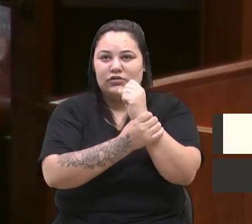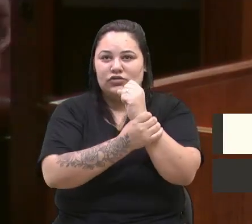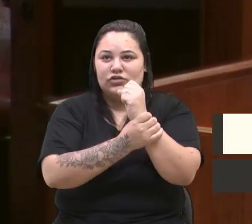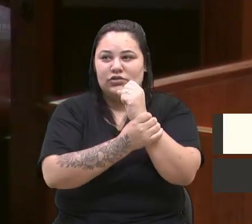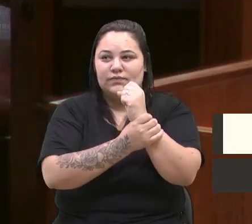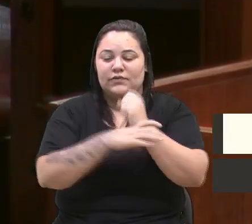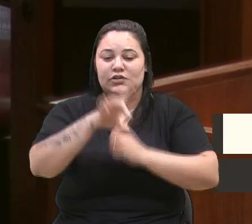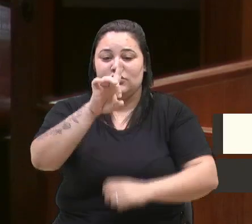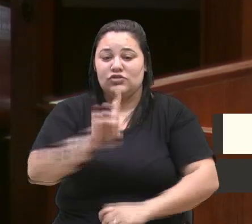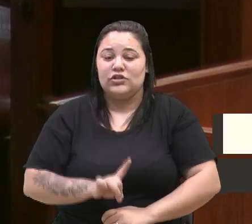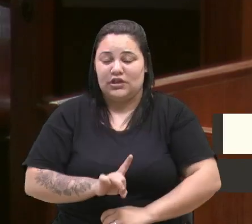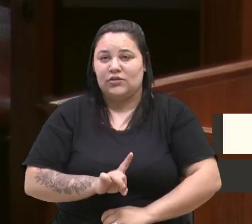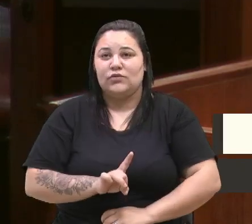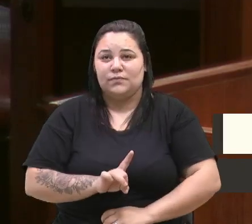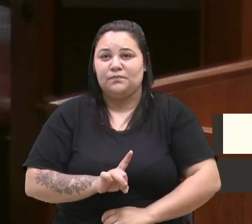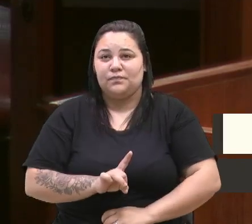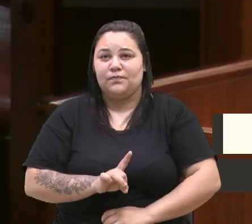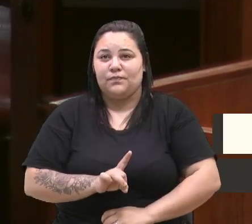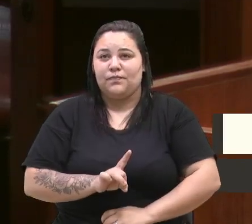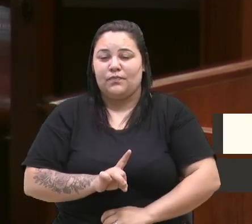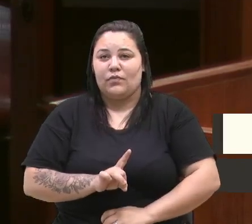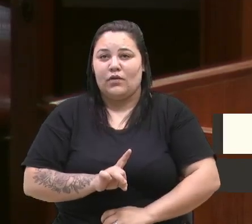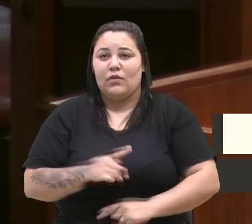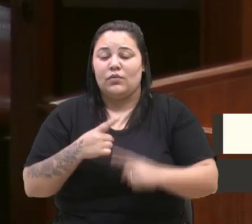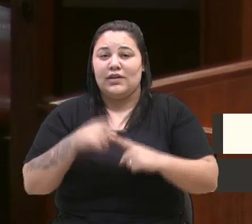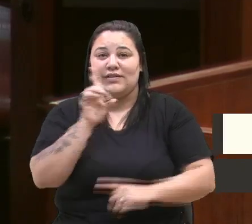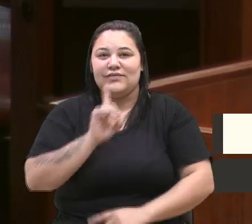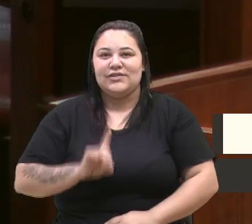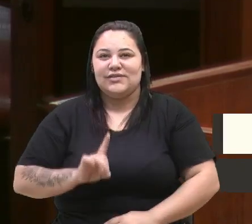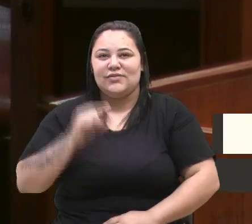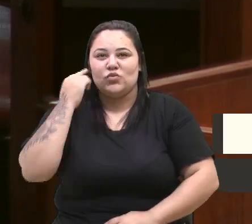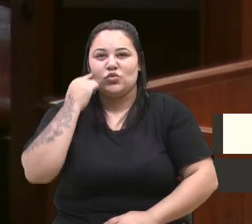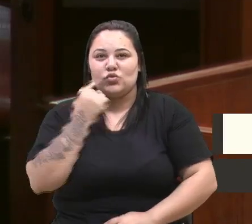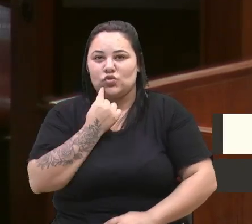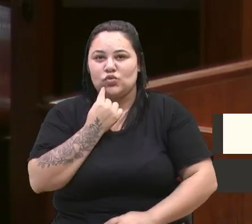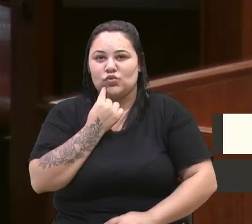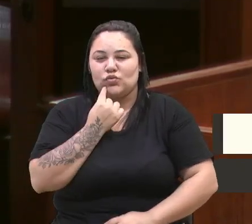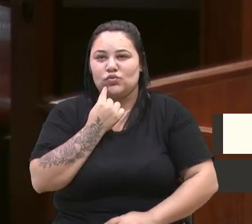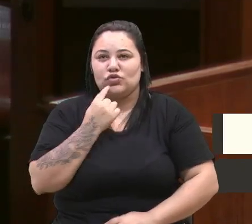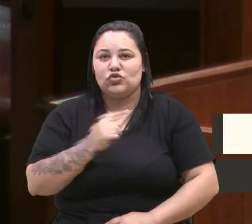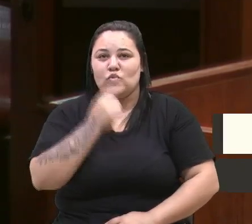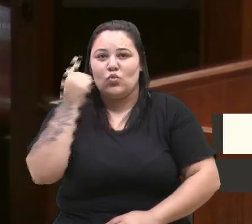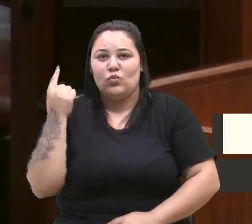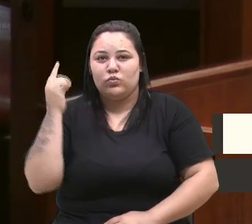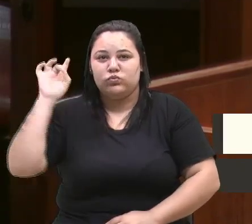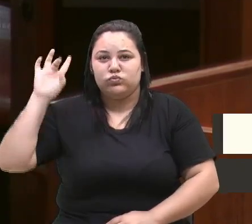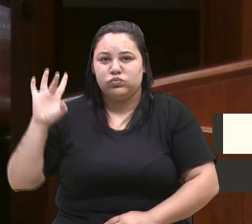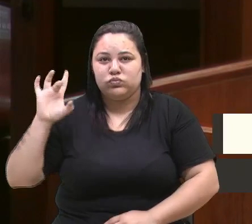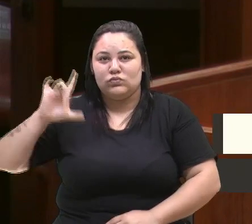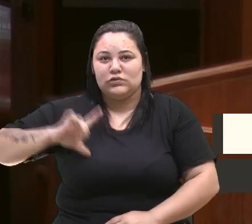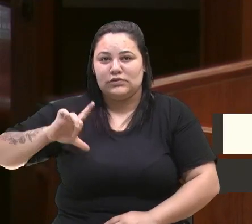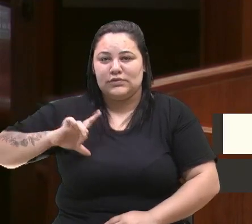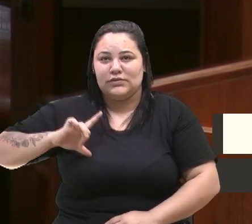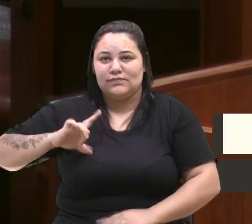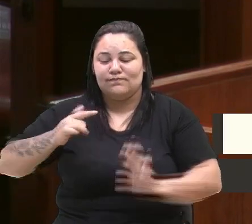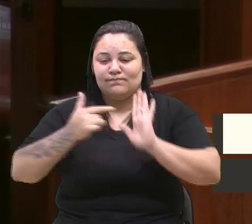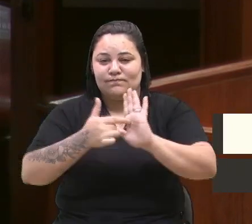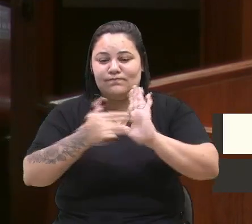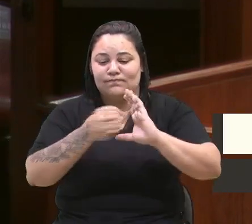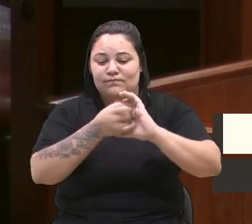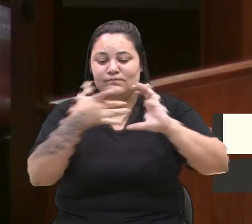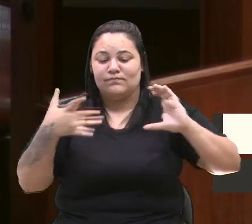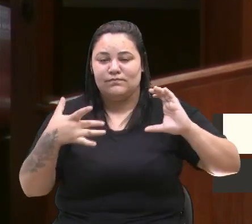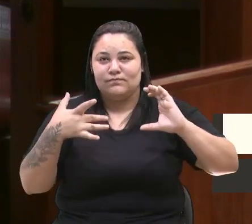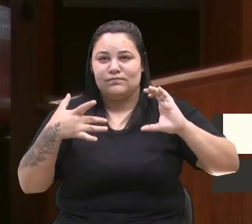bilateral. A deficiência auditiva unilateral caracteriza o exercício do sentido da audição por apenas um dos